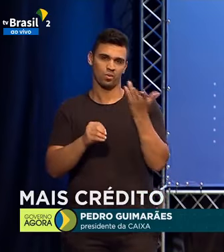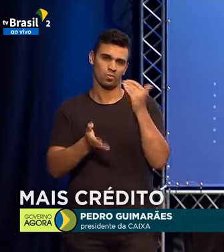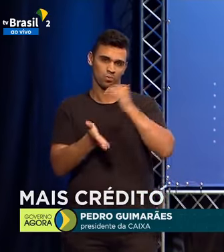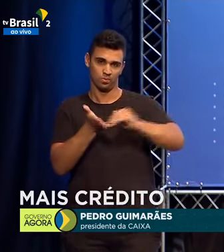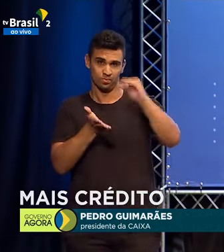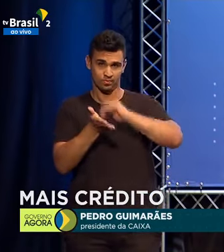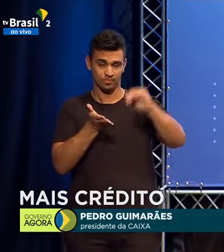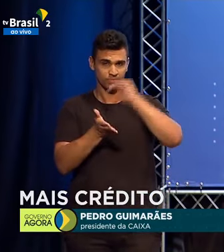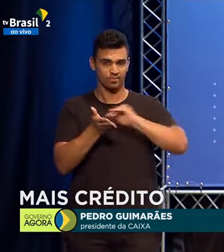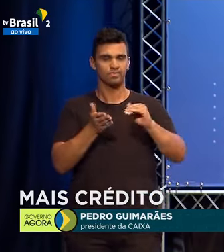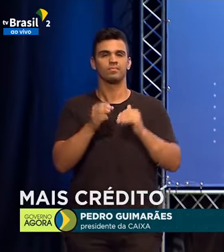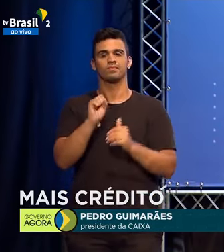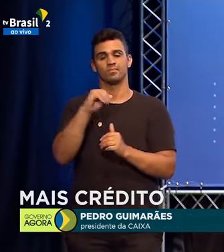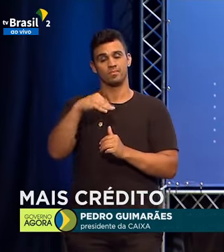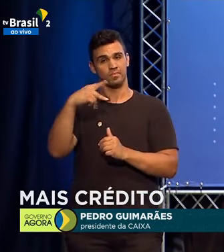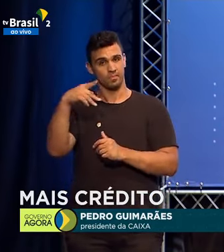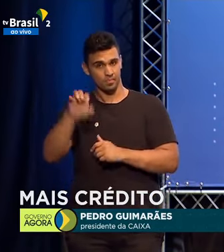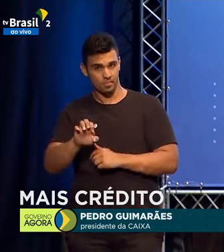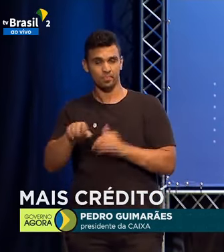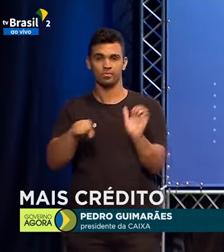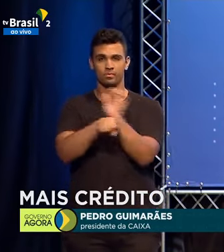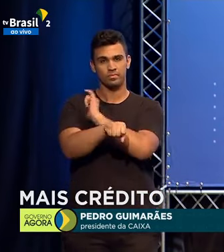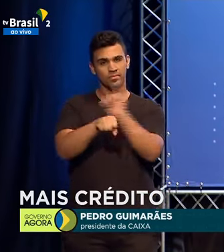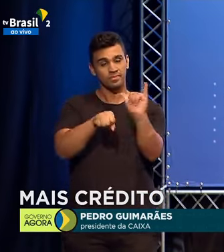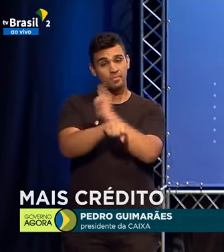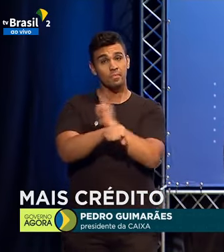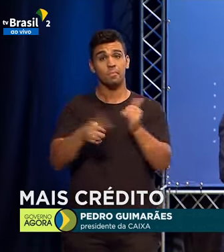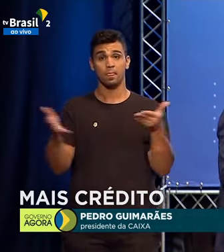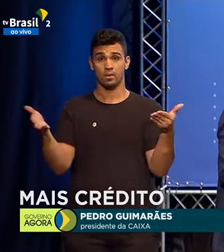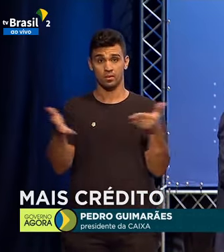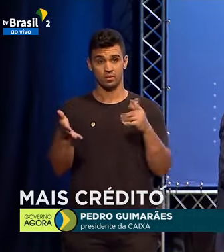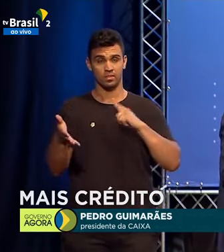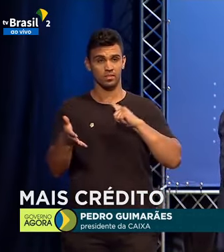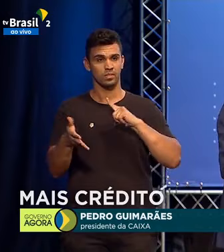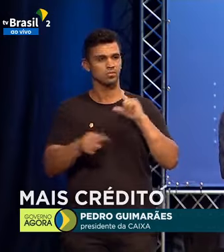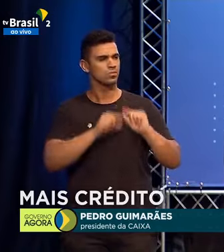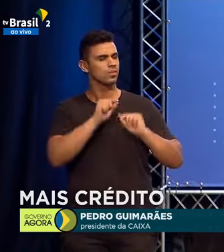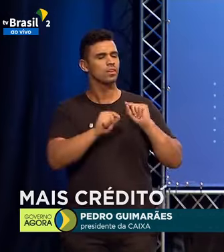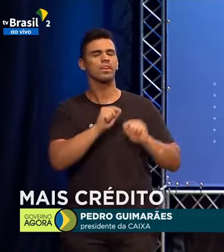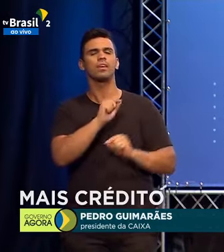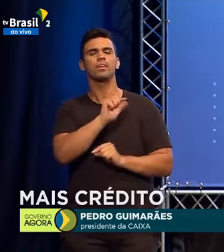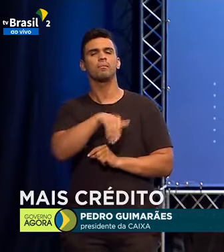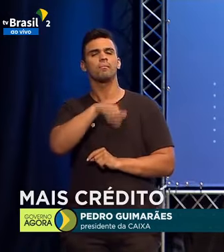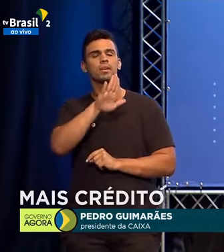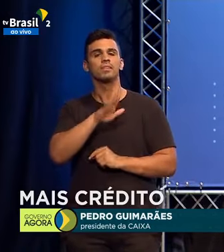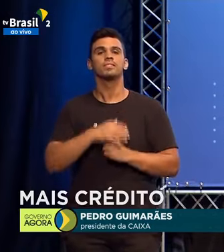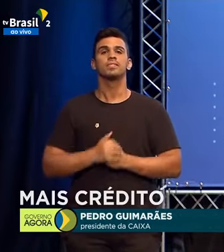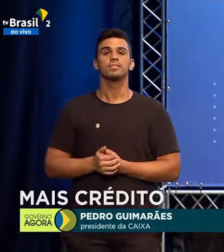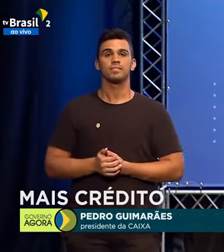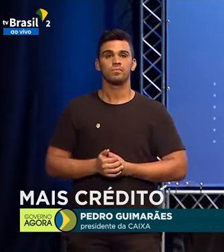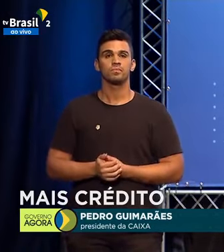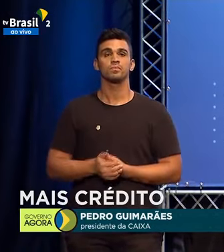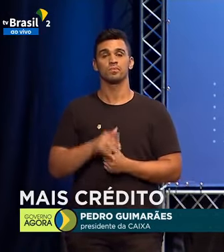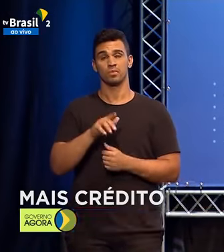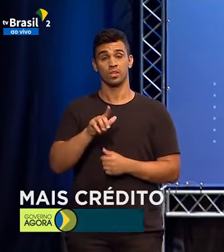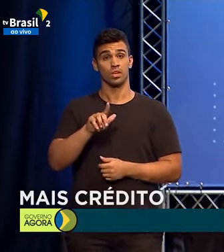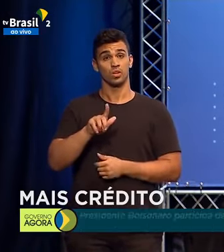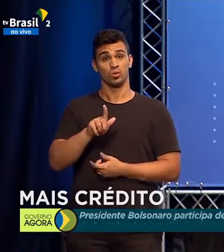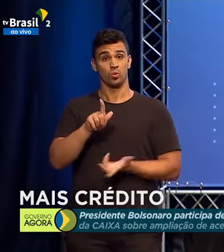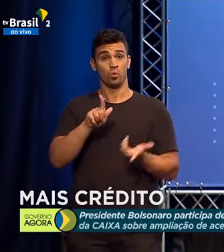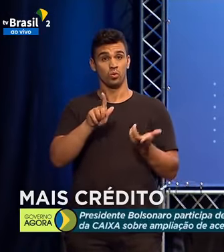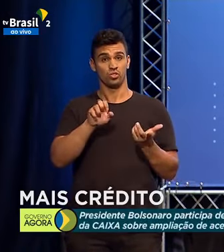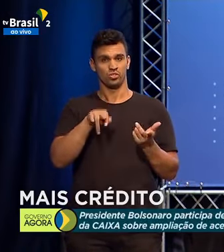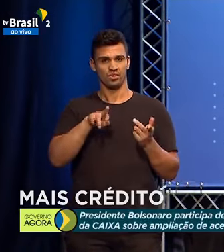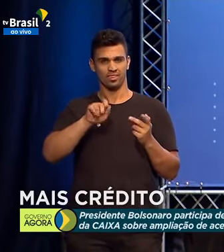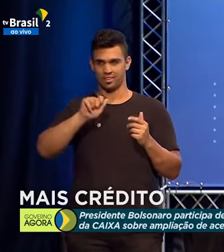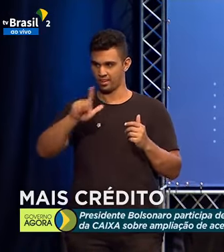agora estratégico. Nós temos aqui também, quem que está comigo aqui? Nosso general dos Correios,